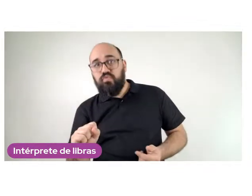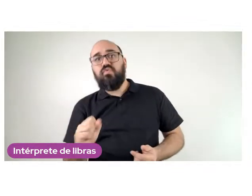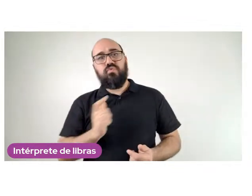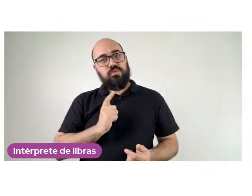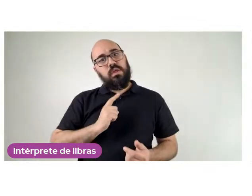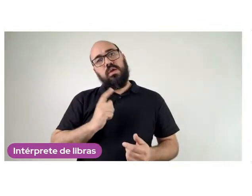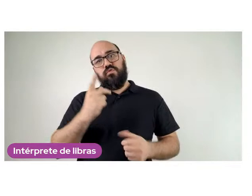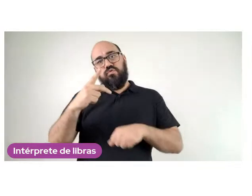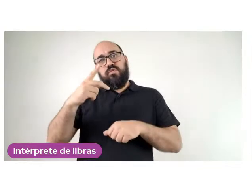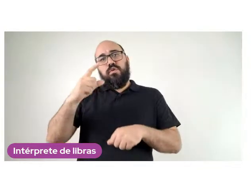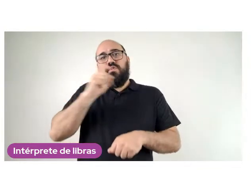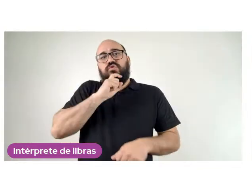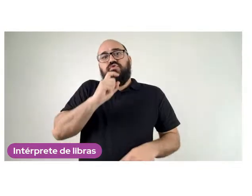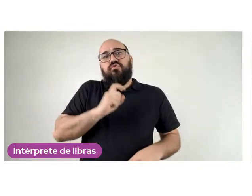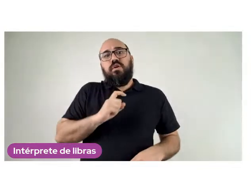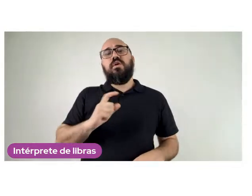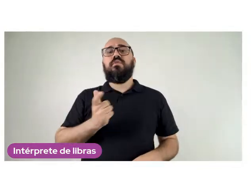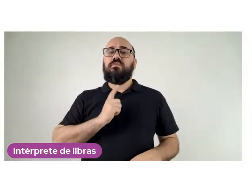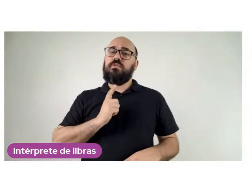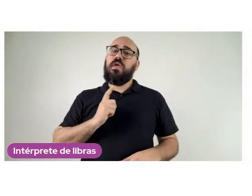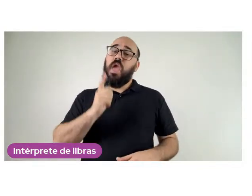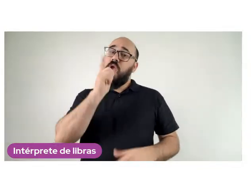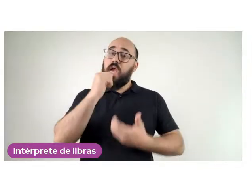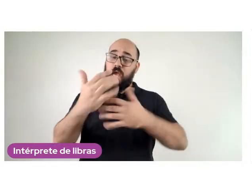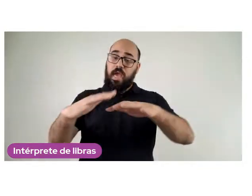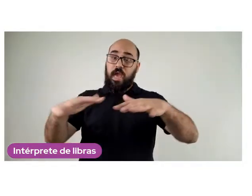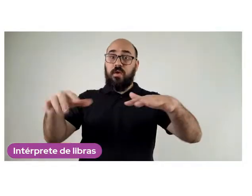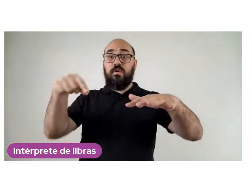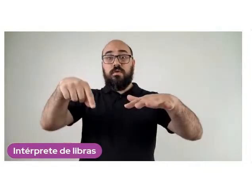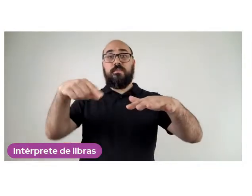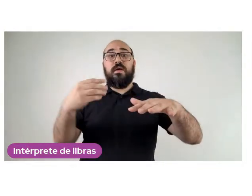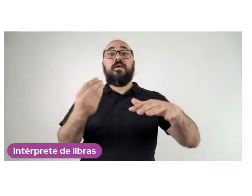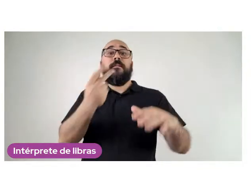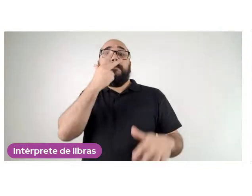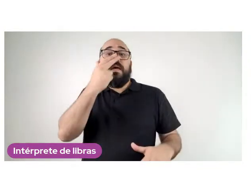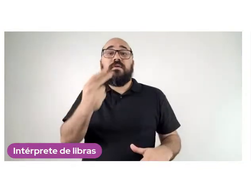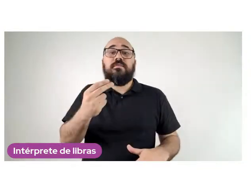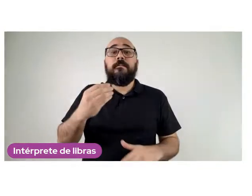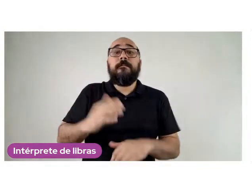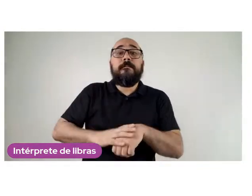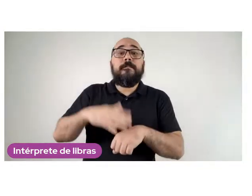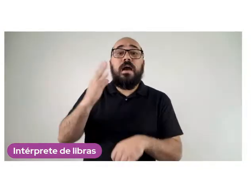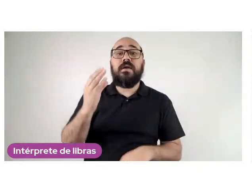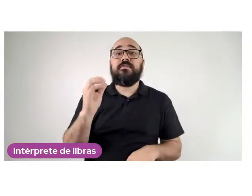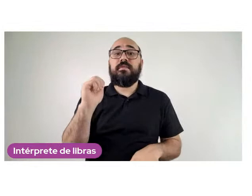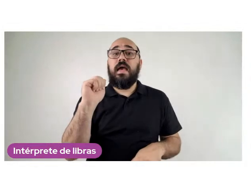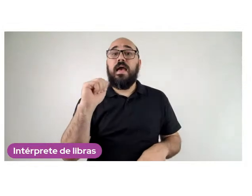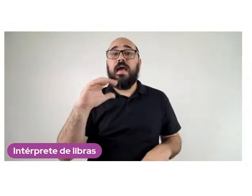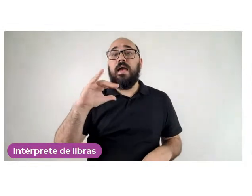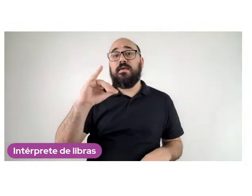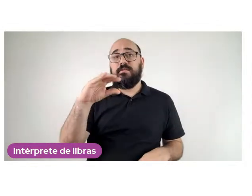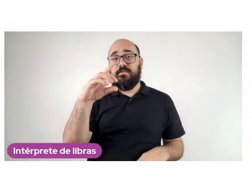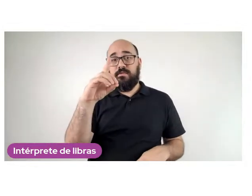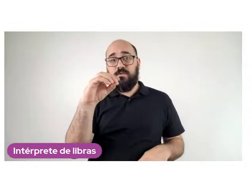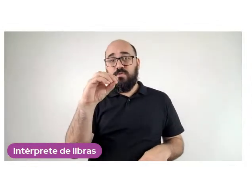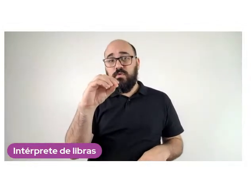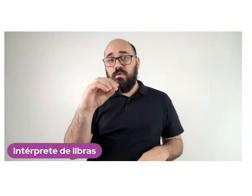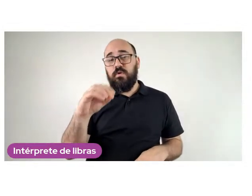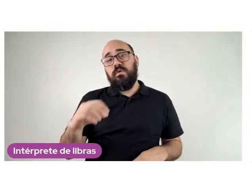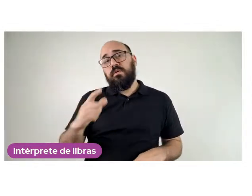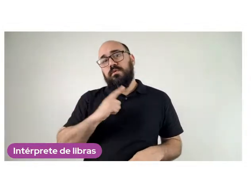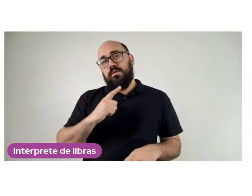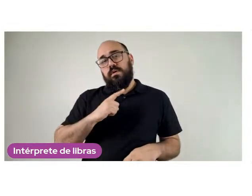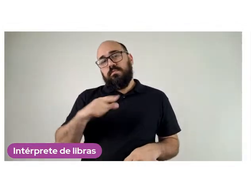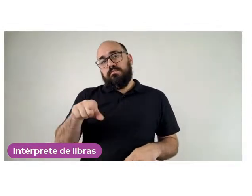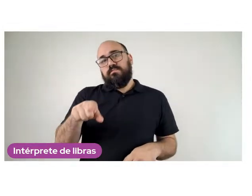A gente tem a acidificação do oceano, que é um efeito, uma reação química que acontece com esse excesso de CO2 que está na atmosfera, que acaba